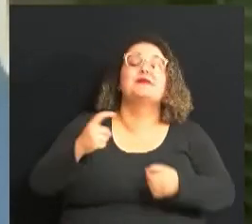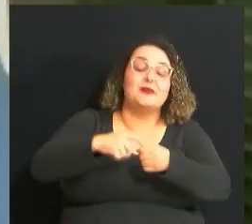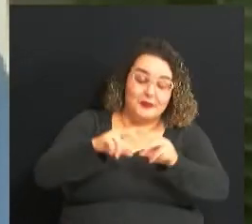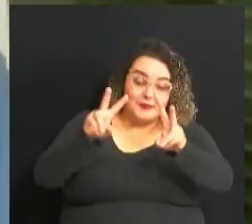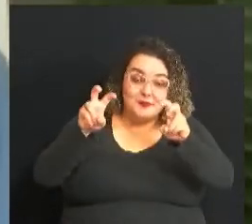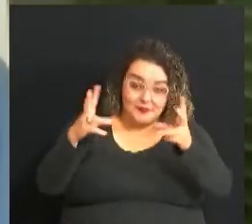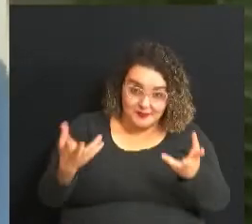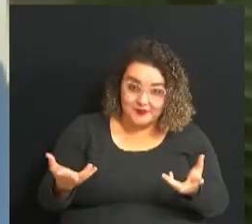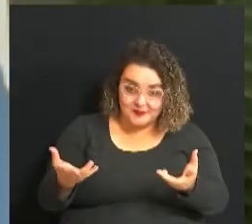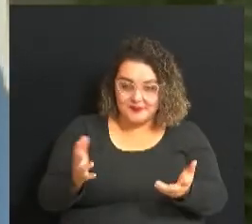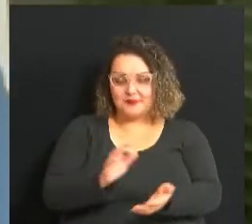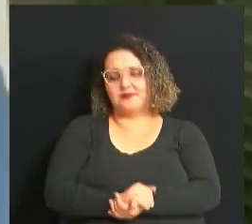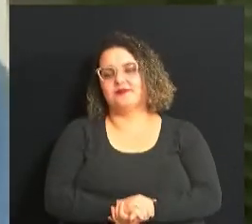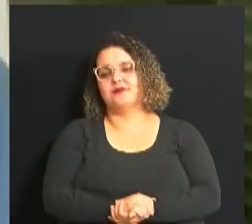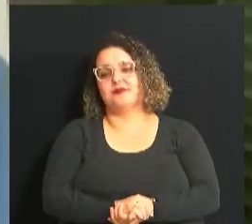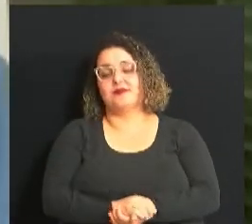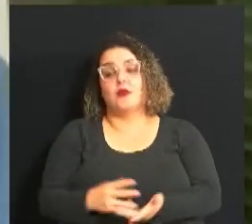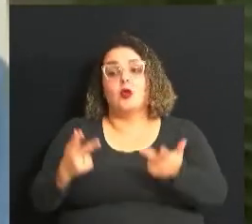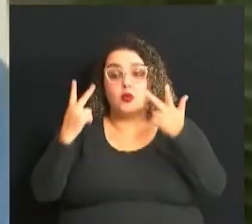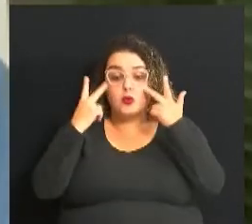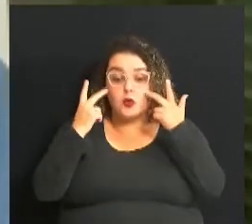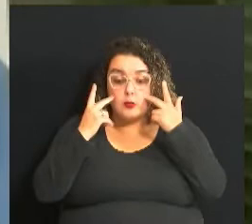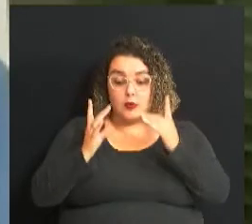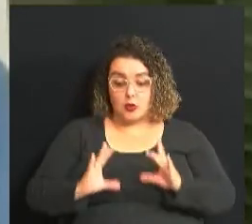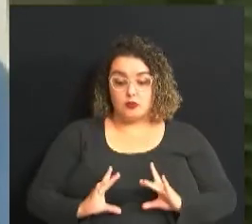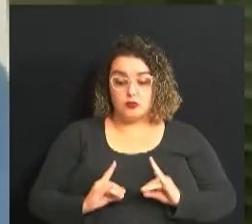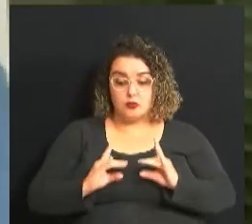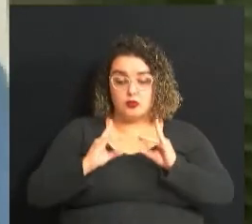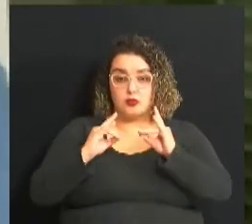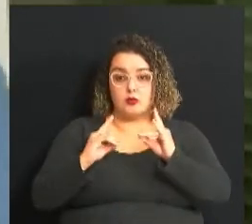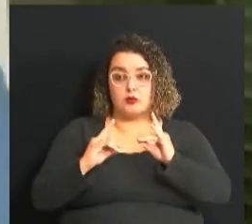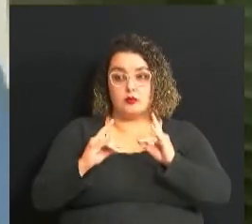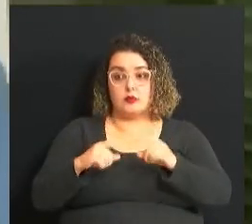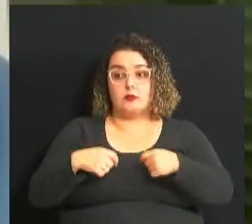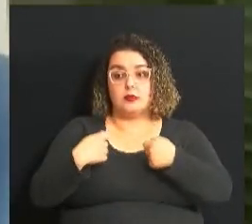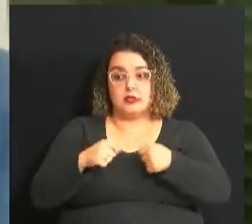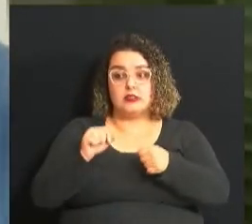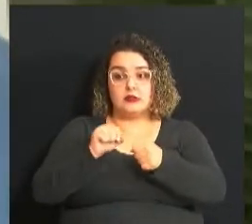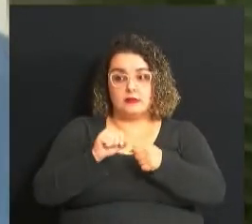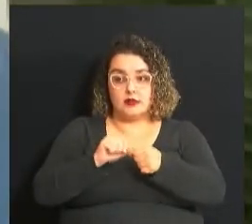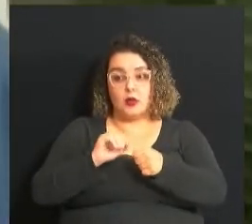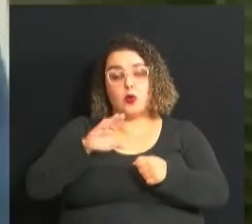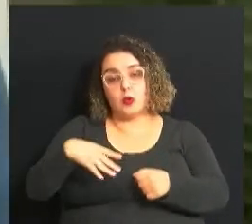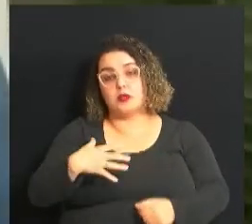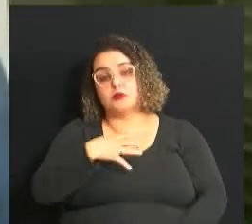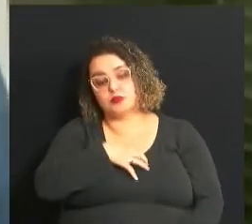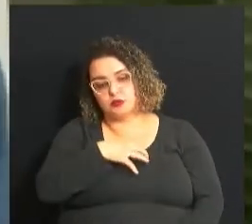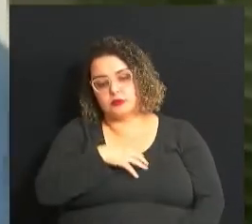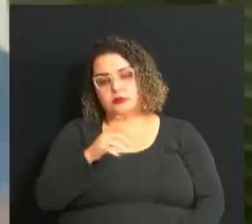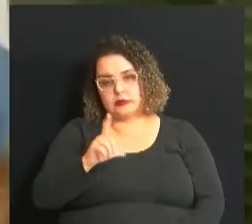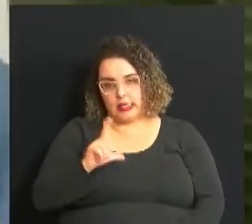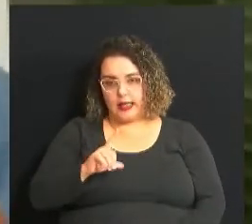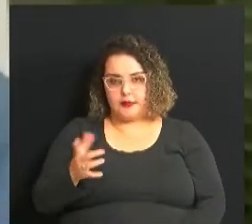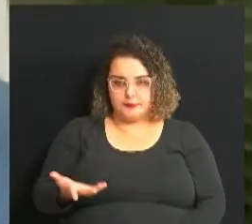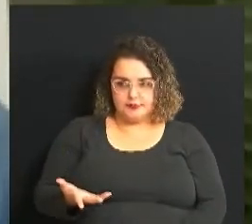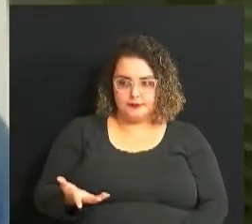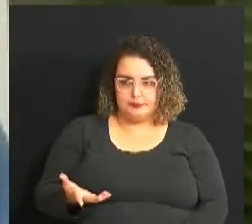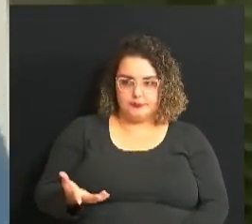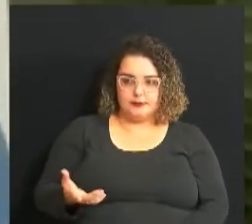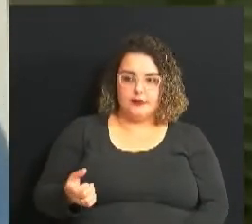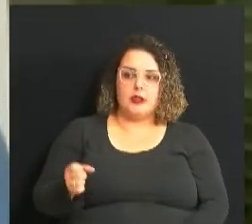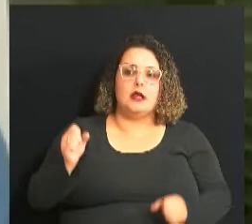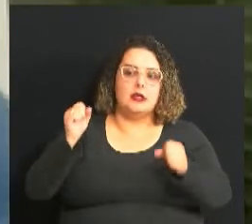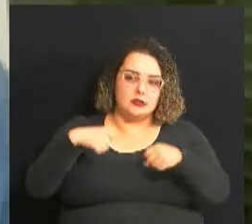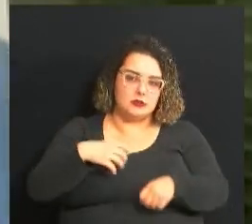Normalmente, a reposição hormonal deve ser feita quando existem sintomas. Aí sim o sintoma é